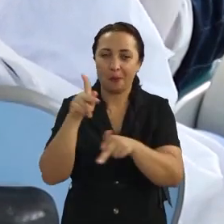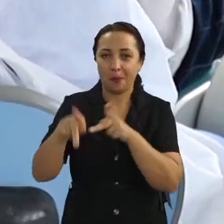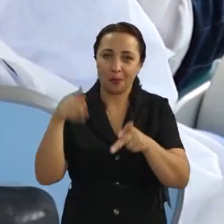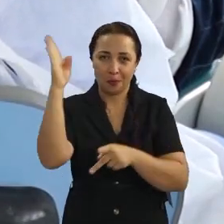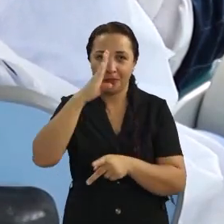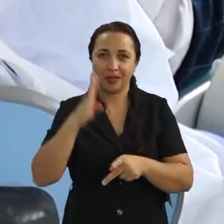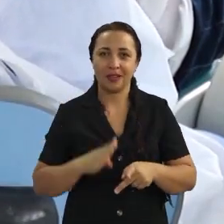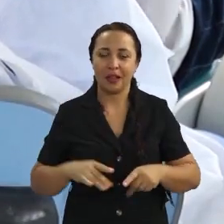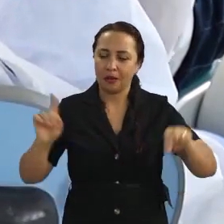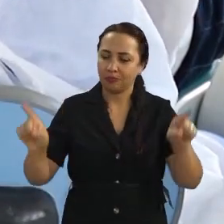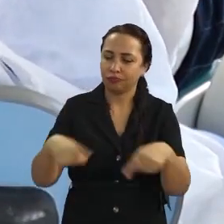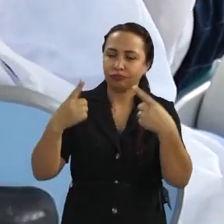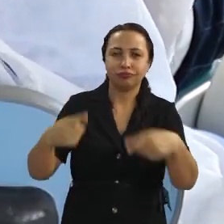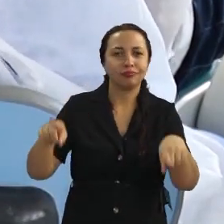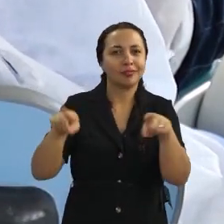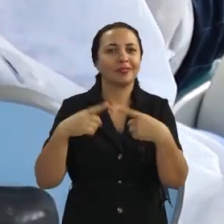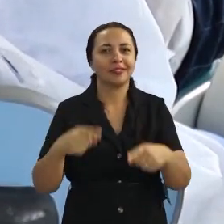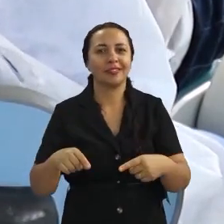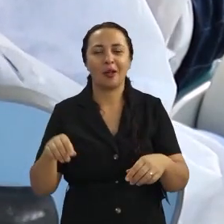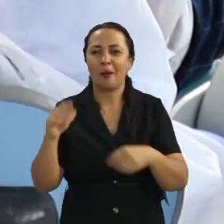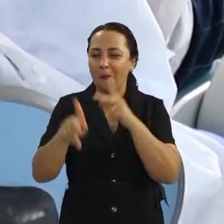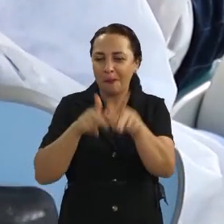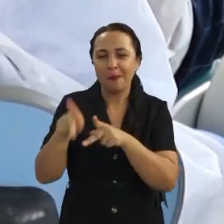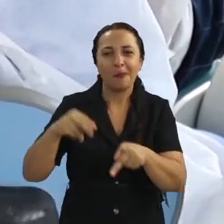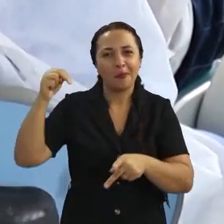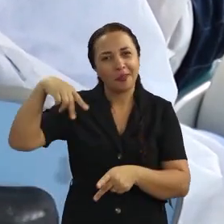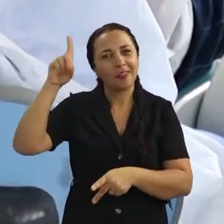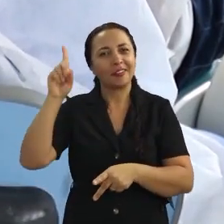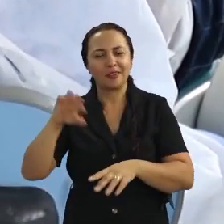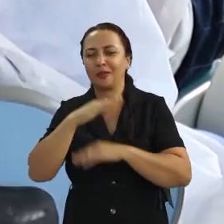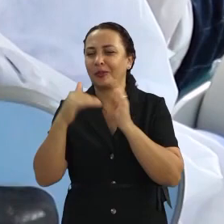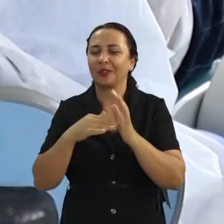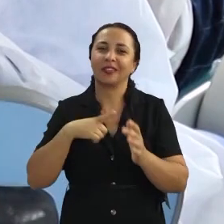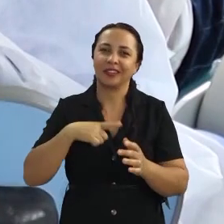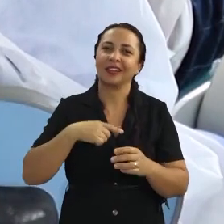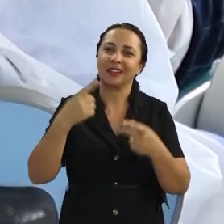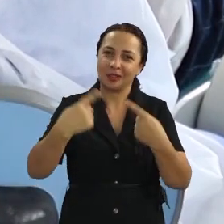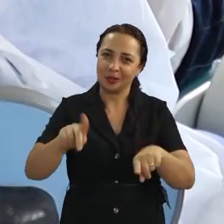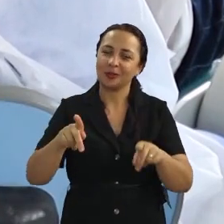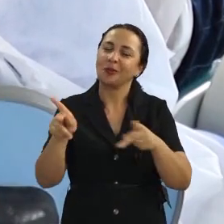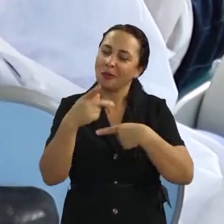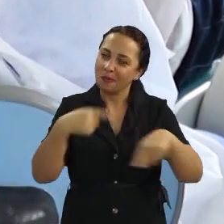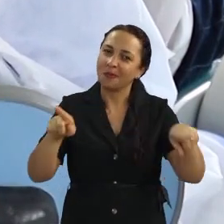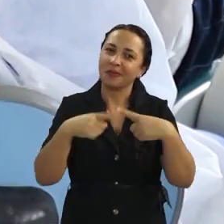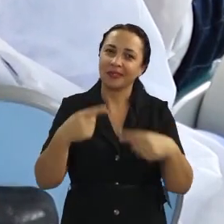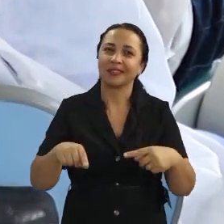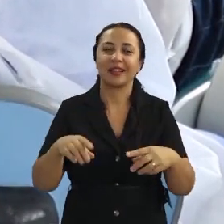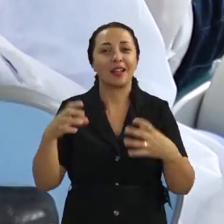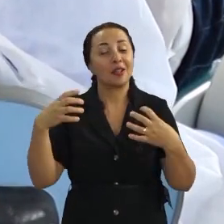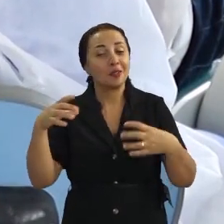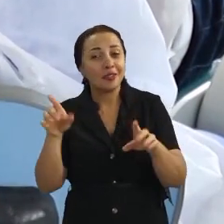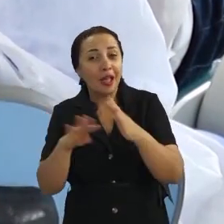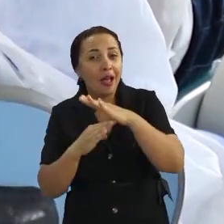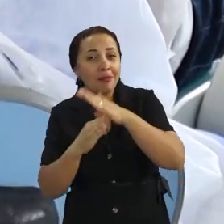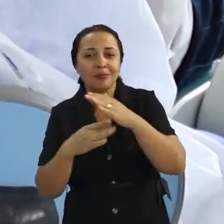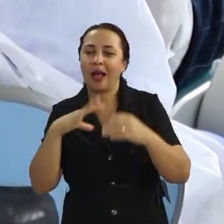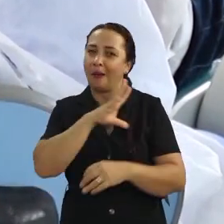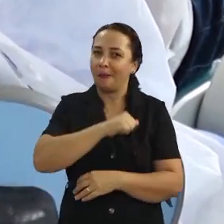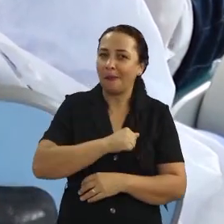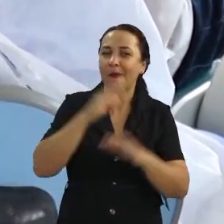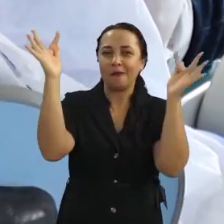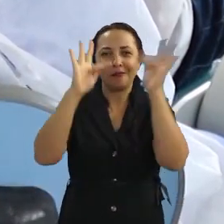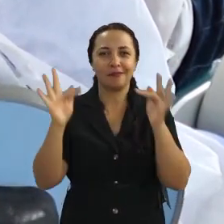povo brasileiro né é movido a música o povo nordestino né todo mundo tem sua música para ser um momento de amor de felicidade